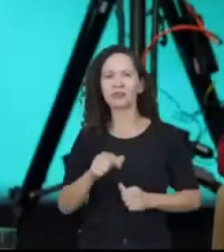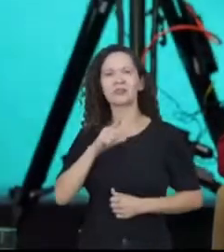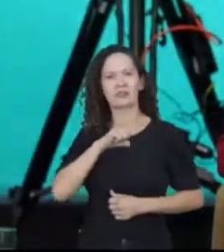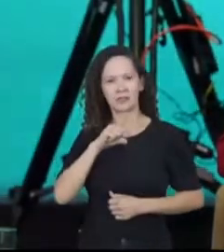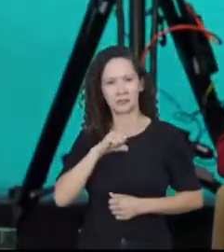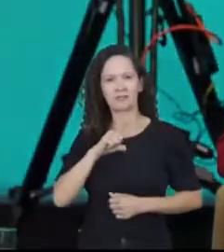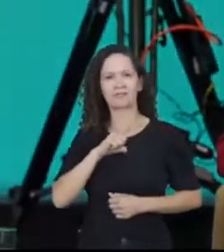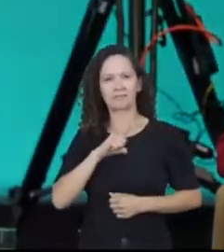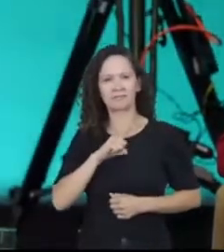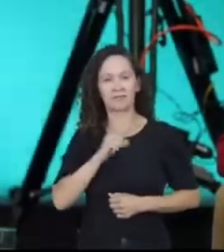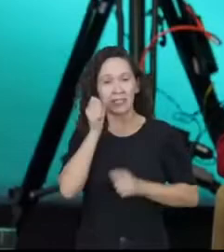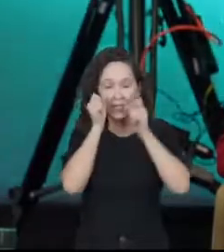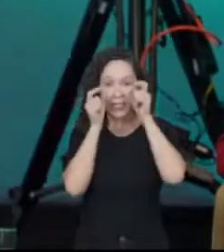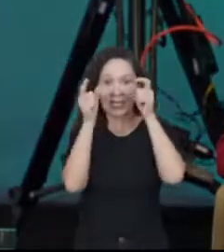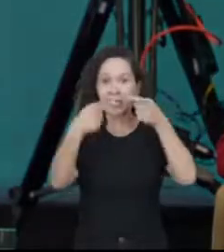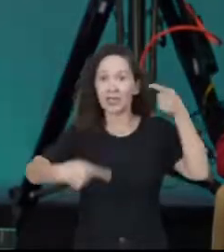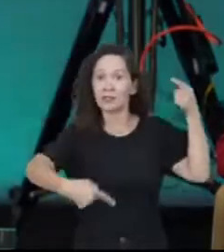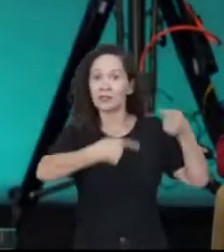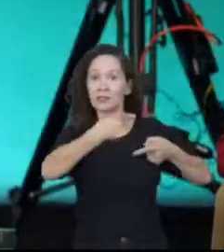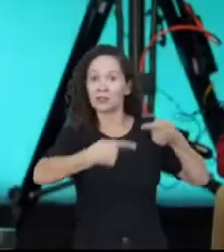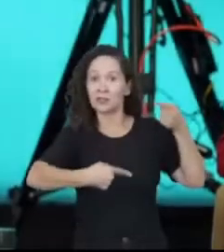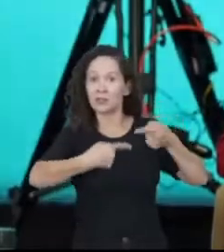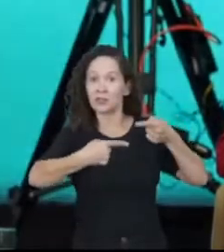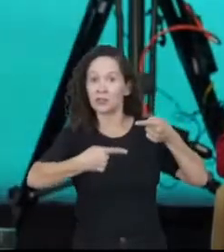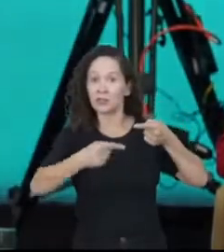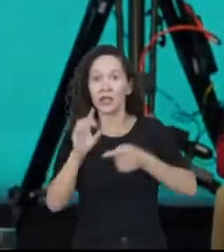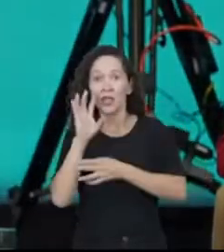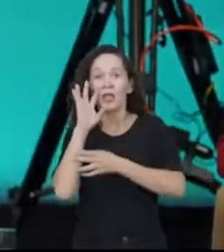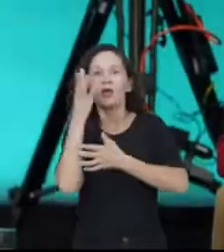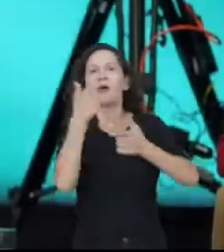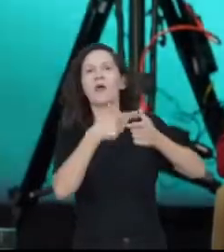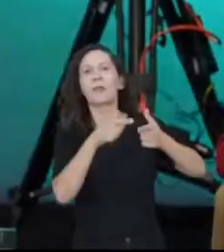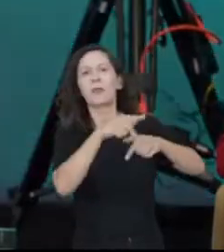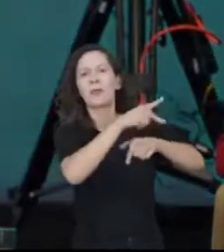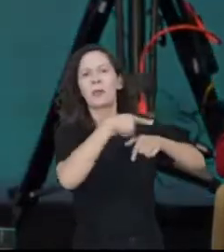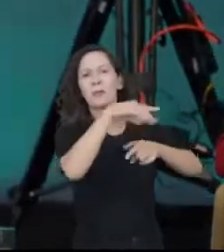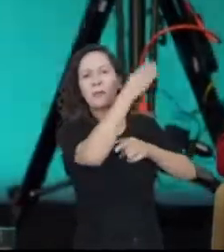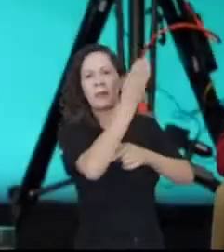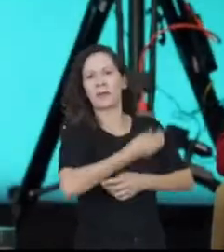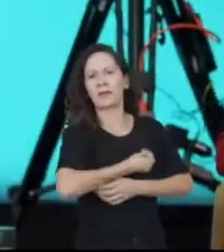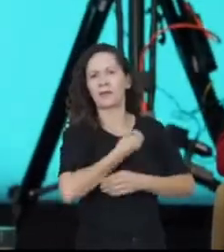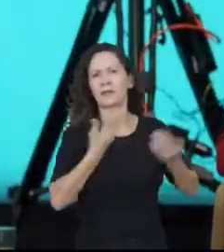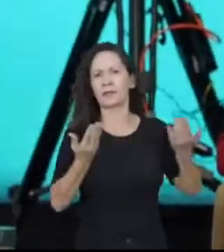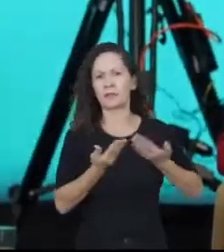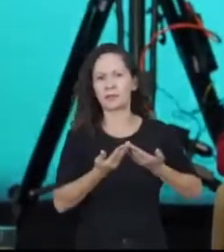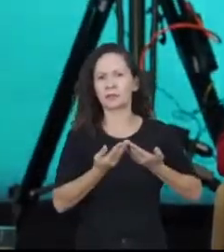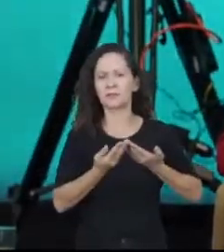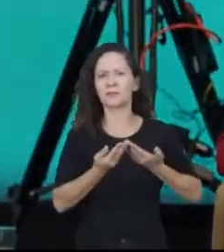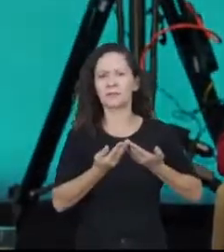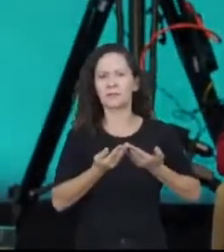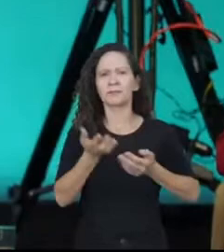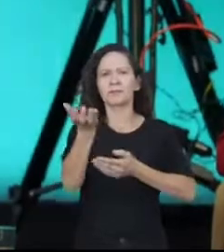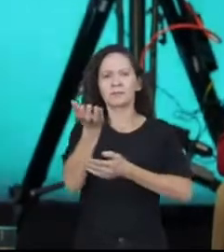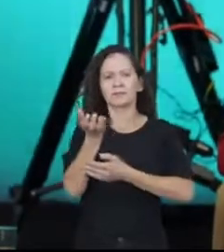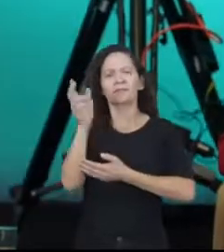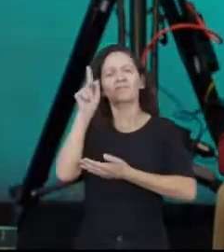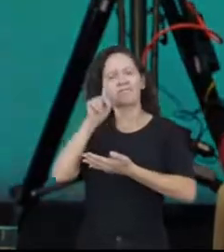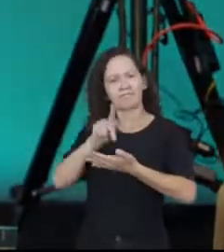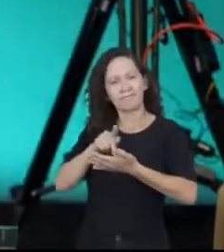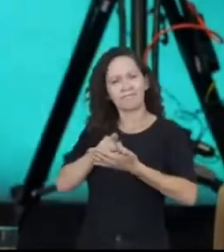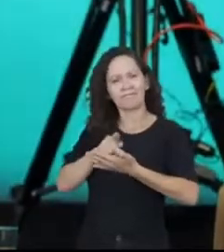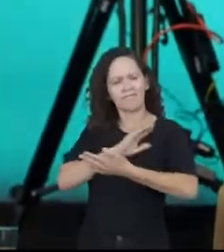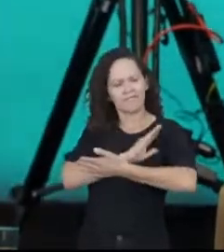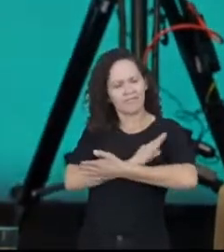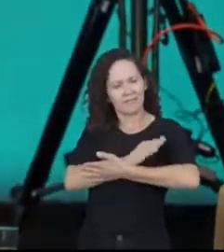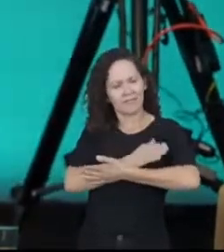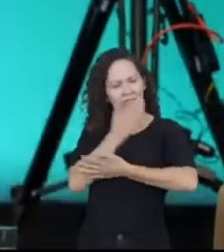interesses políticos de resolver o drama que o Brasil está vivendo. E eu quero, do fundo do coração, agradecer